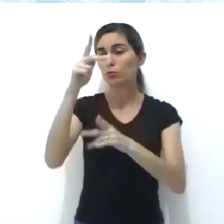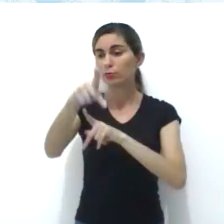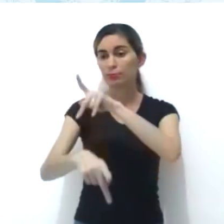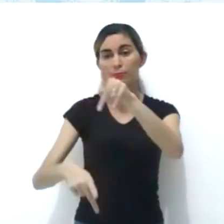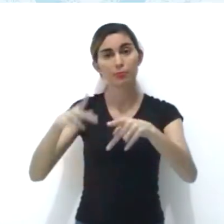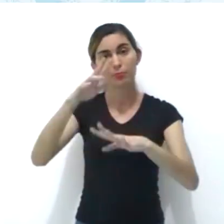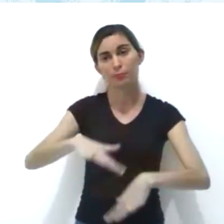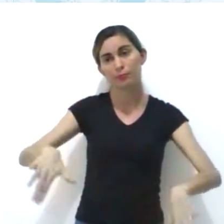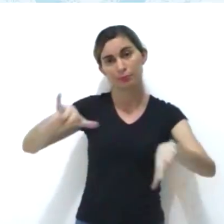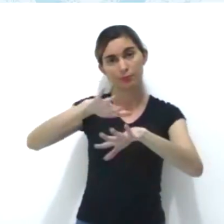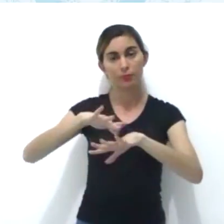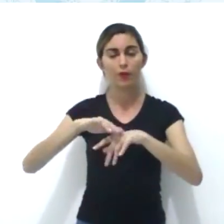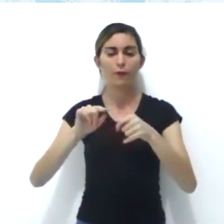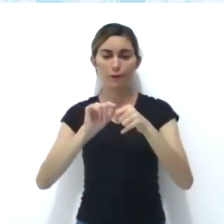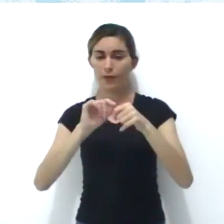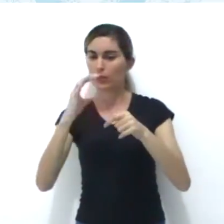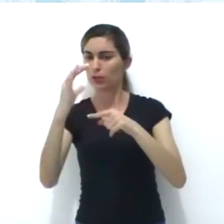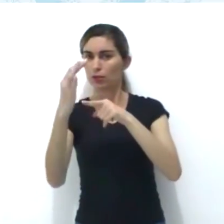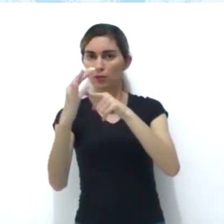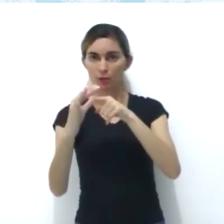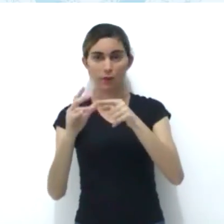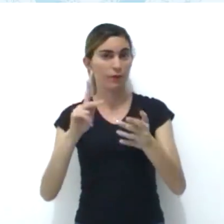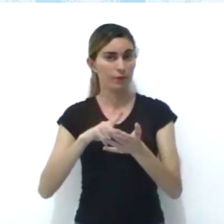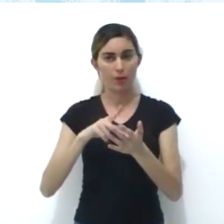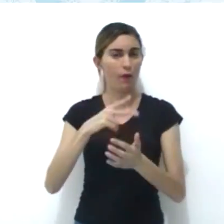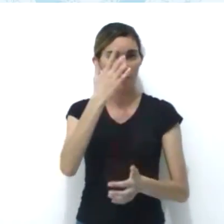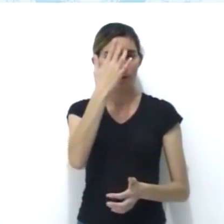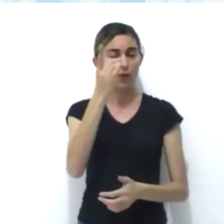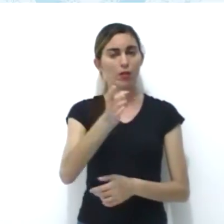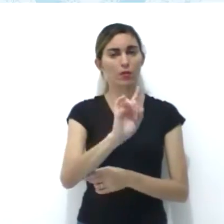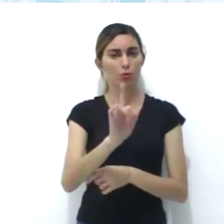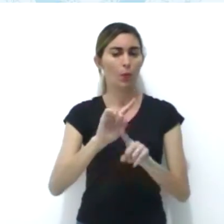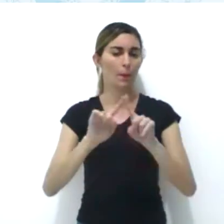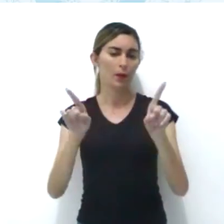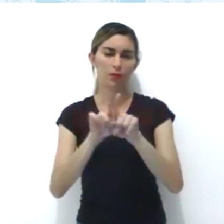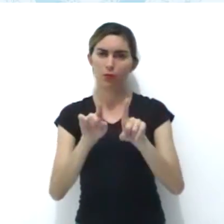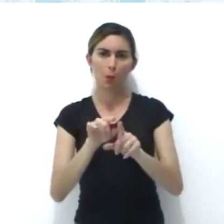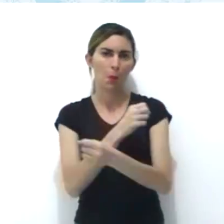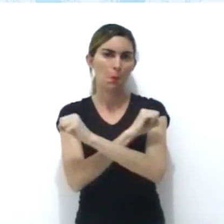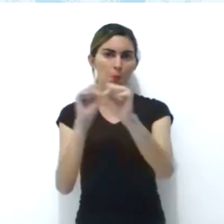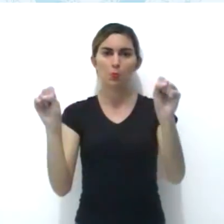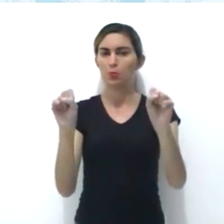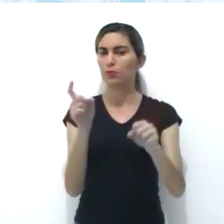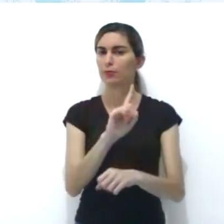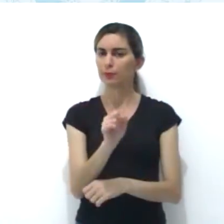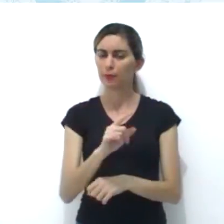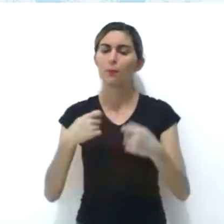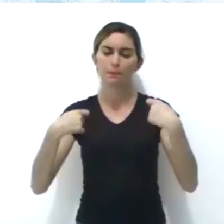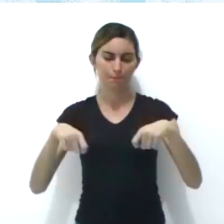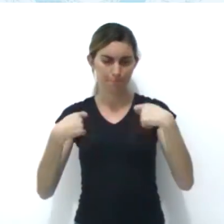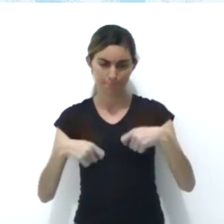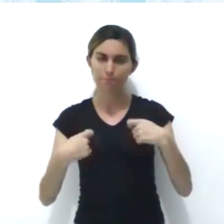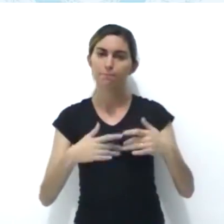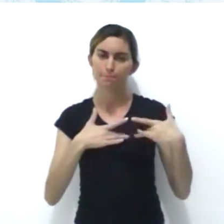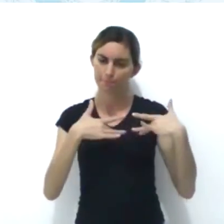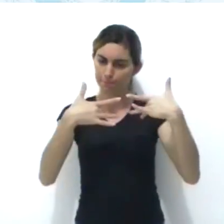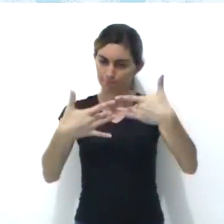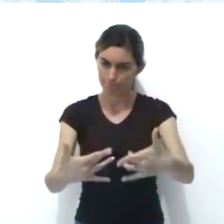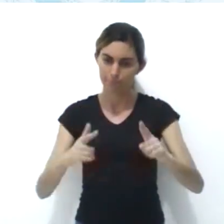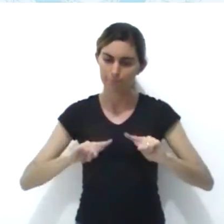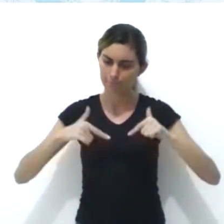ajudando pessoas. Fazer ciência, de fato, não é fácil, mas também não é impossível. É